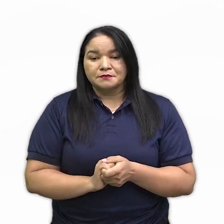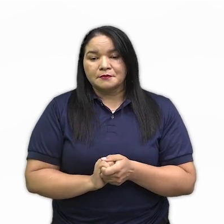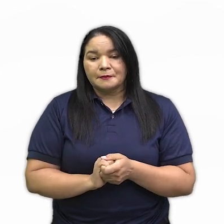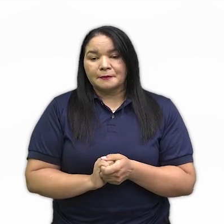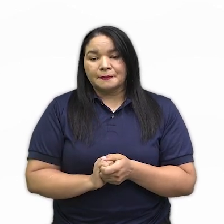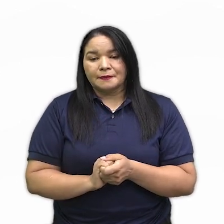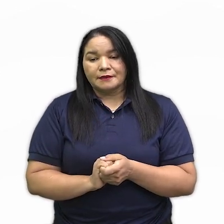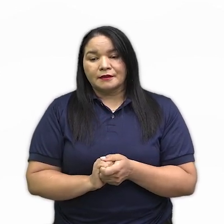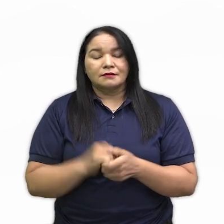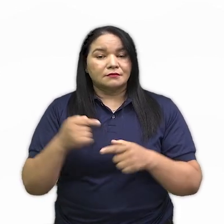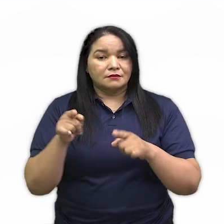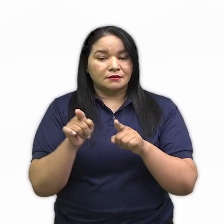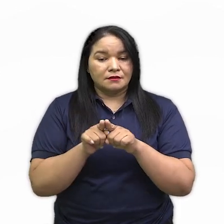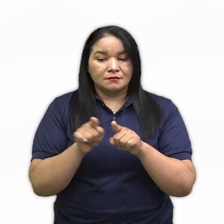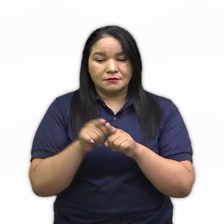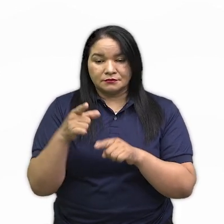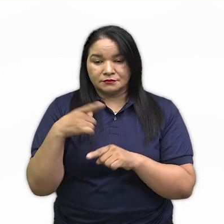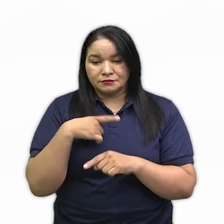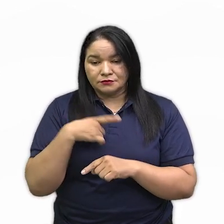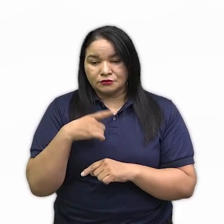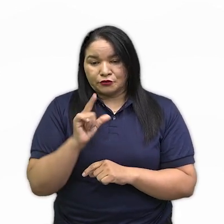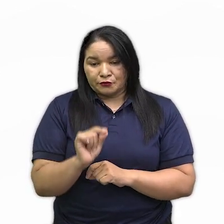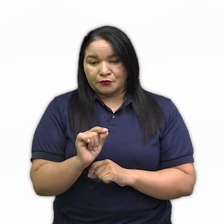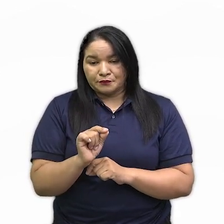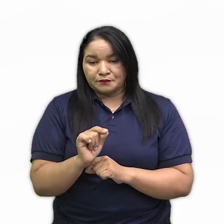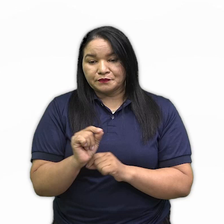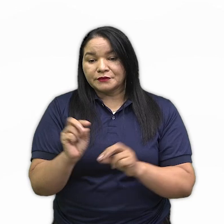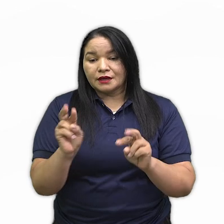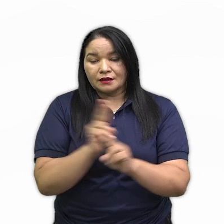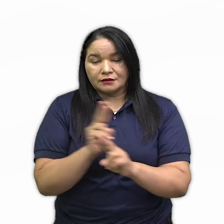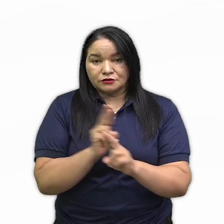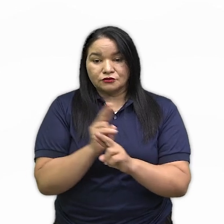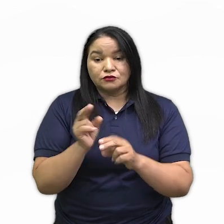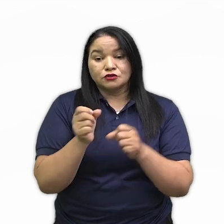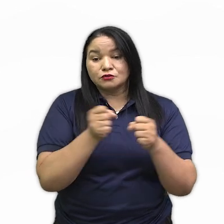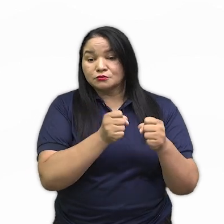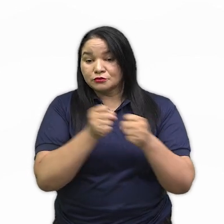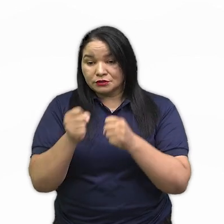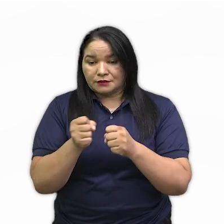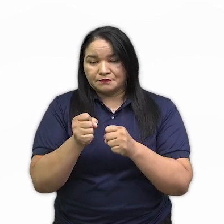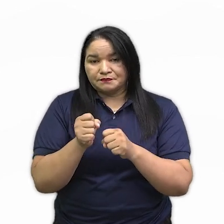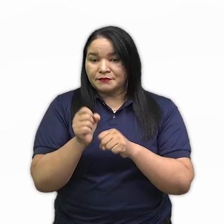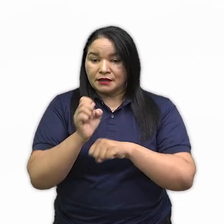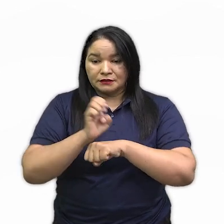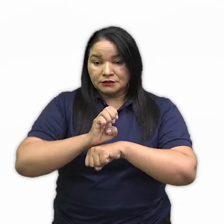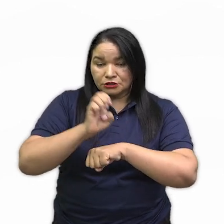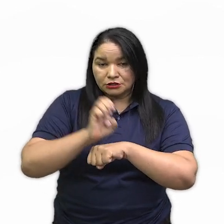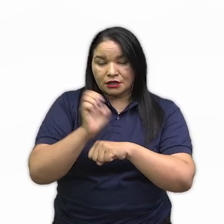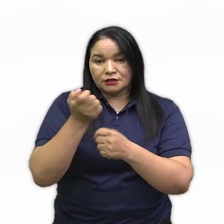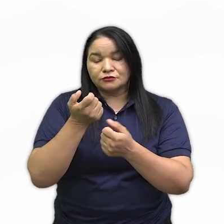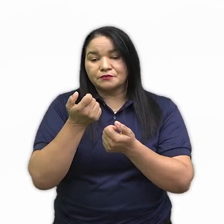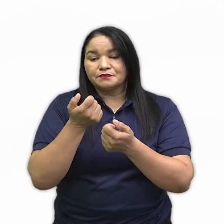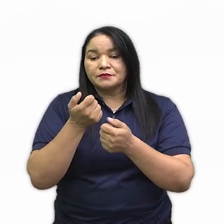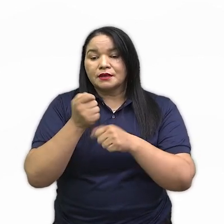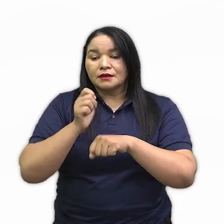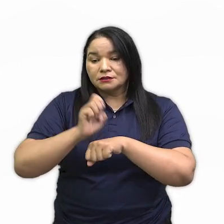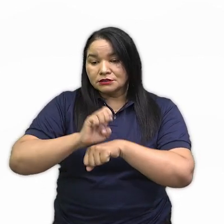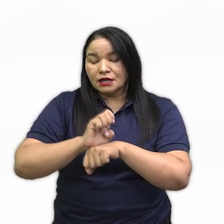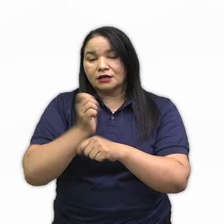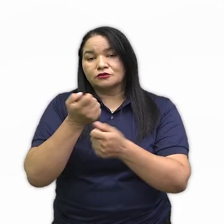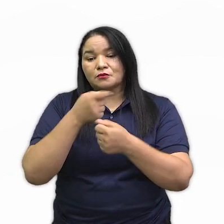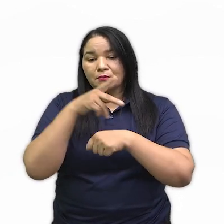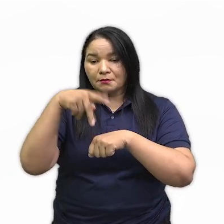Ela costuma abordar também, a geopolítica, relações de poder entre estados, entre os países, e